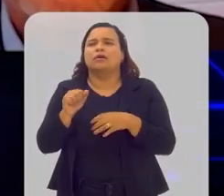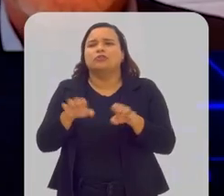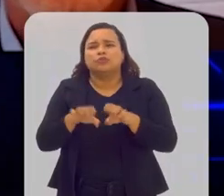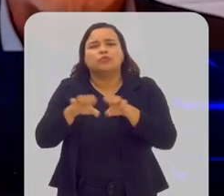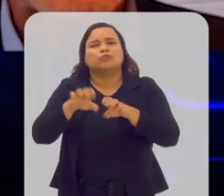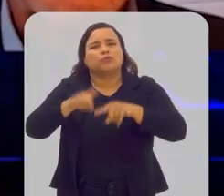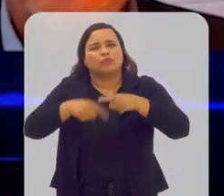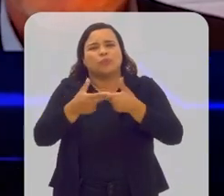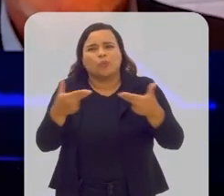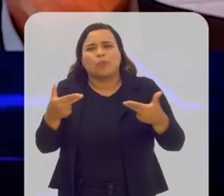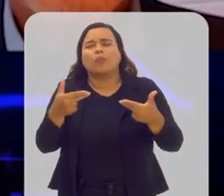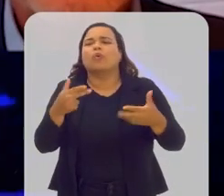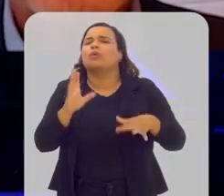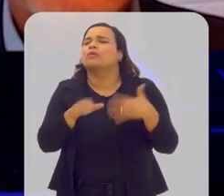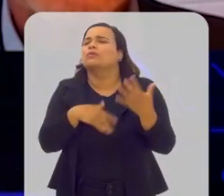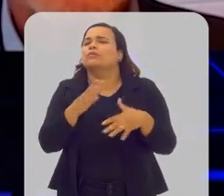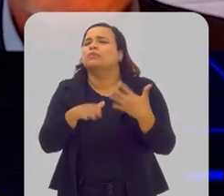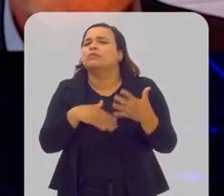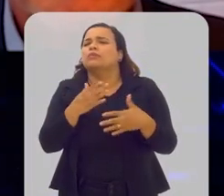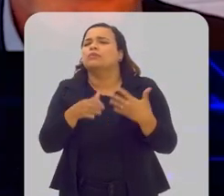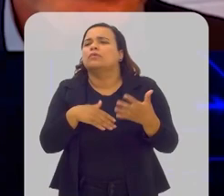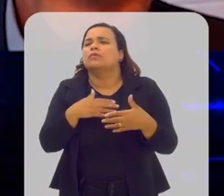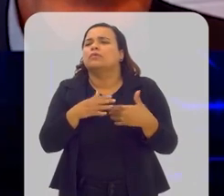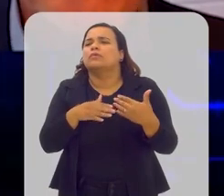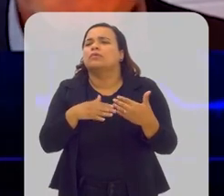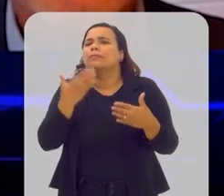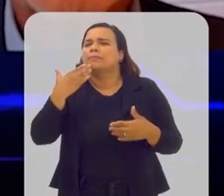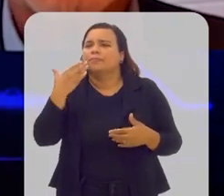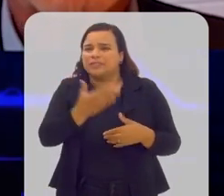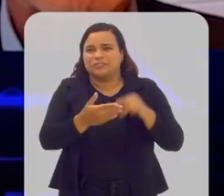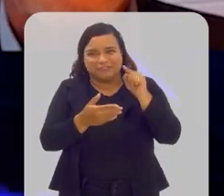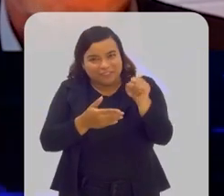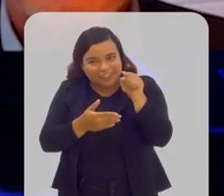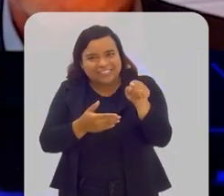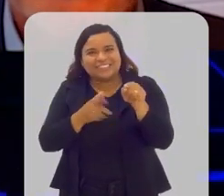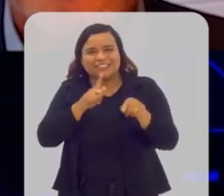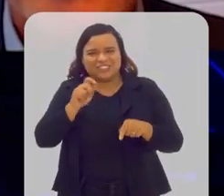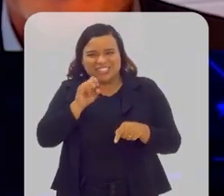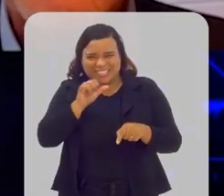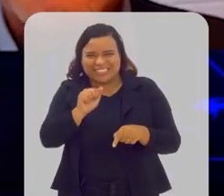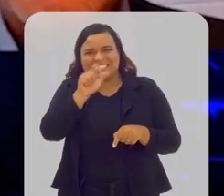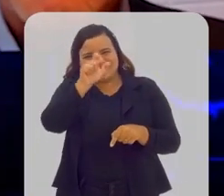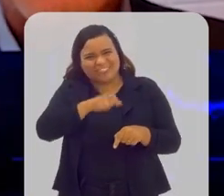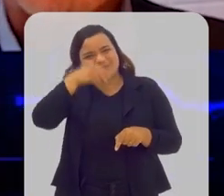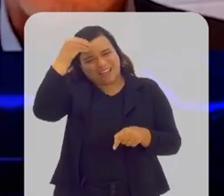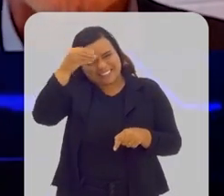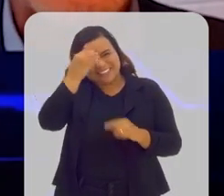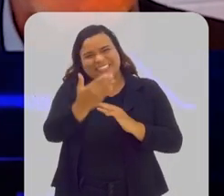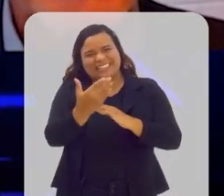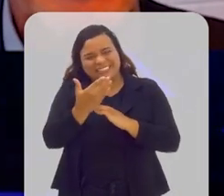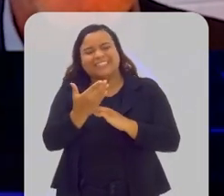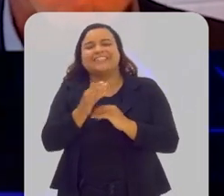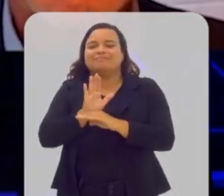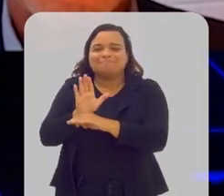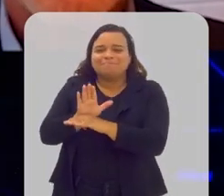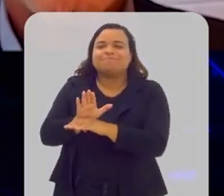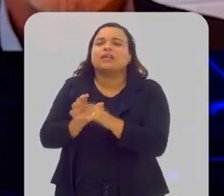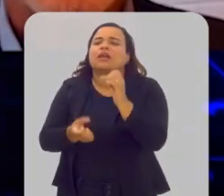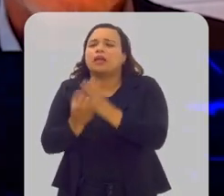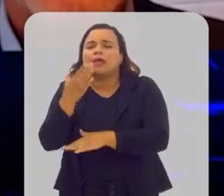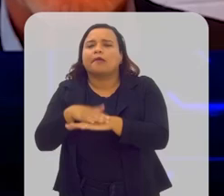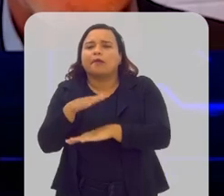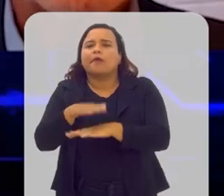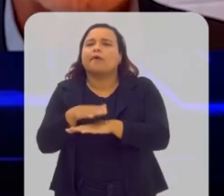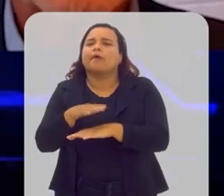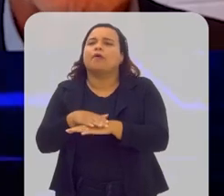Energia e Infraestrutura, e depois, desde o início, e depois pedimos a você foi a nossa madrinha, digamos assim,